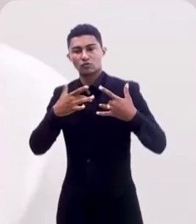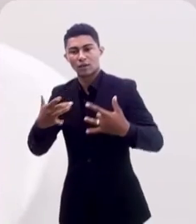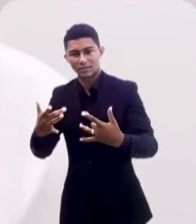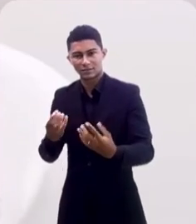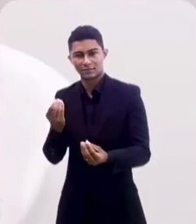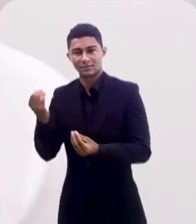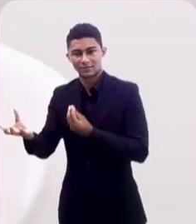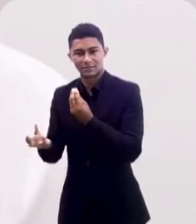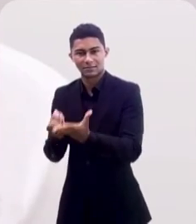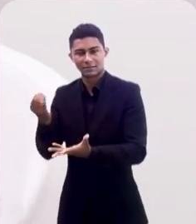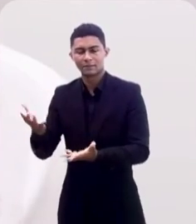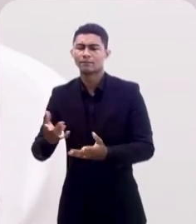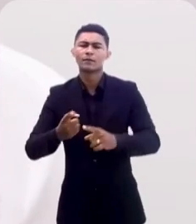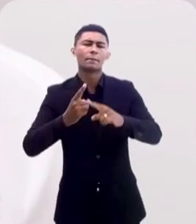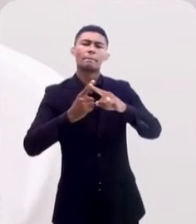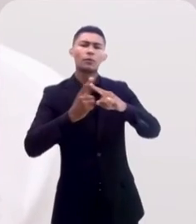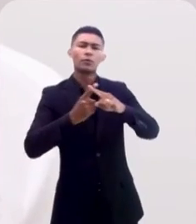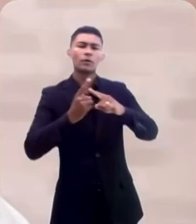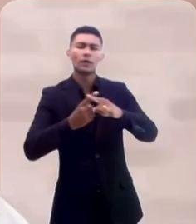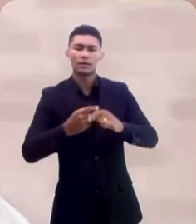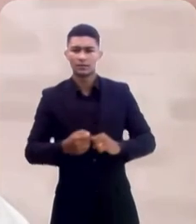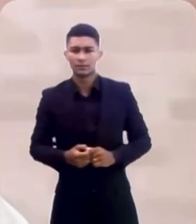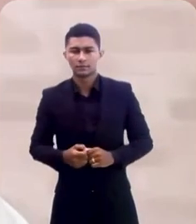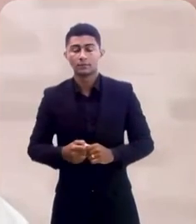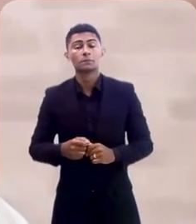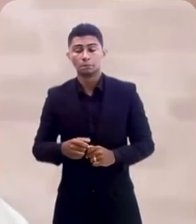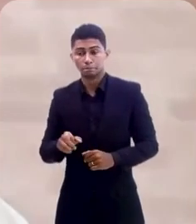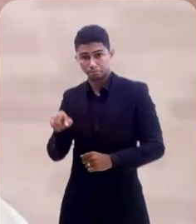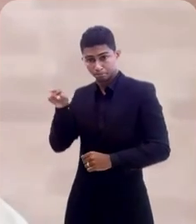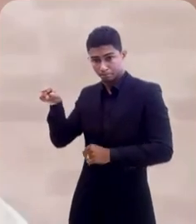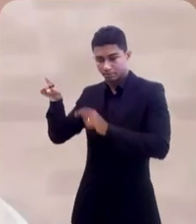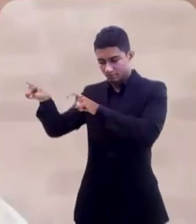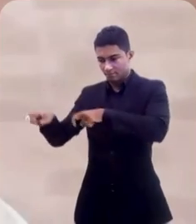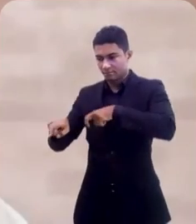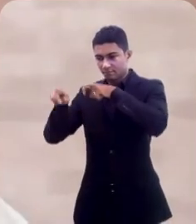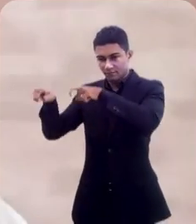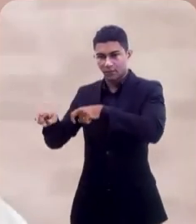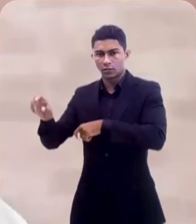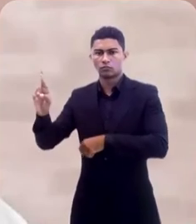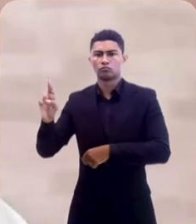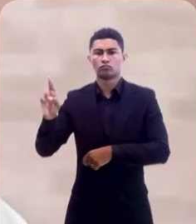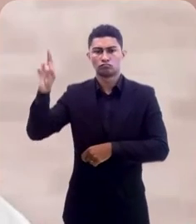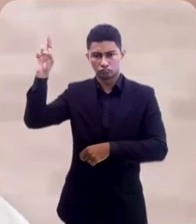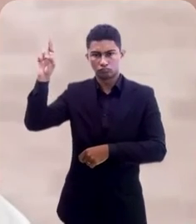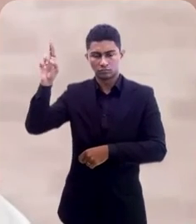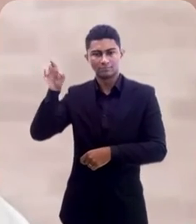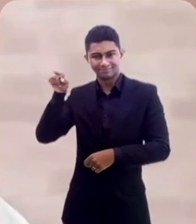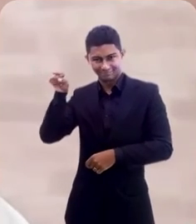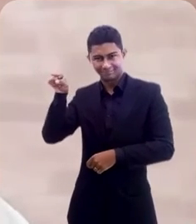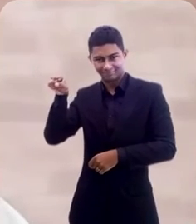Pelo seguinte, Geisa e amigos, quando o produtor rural